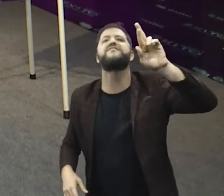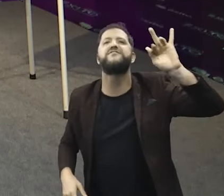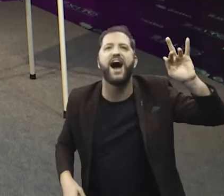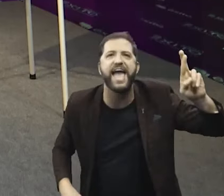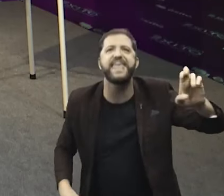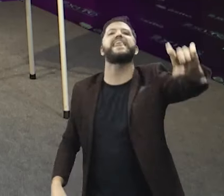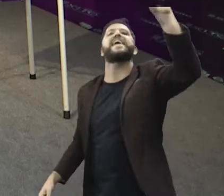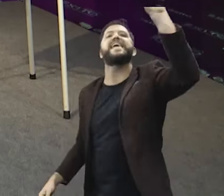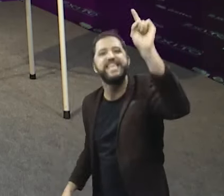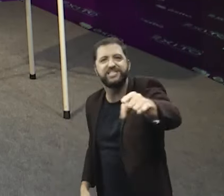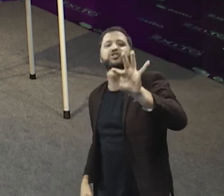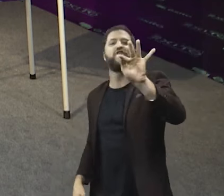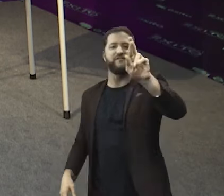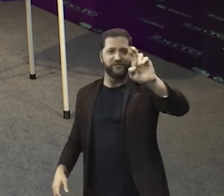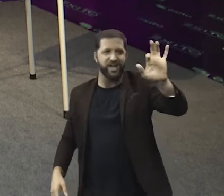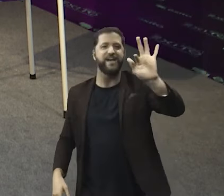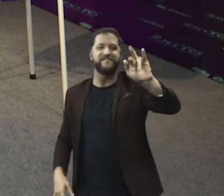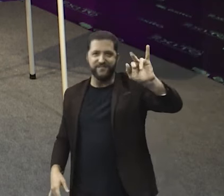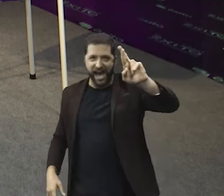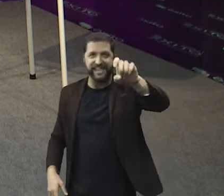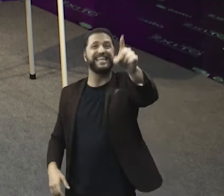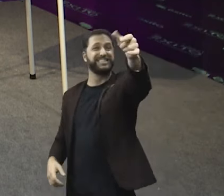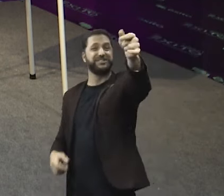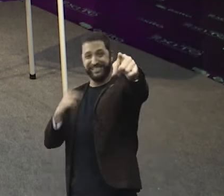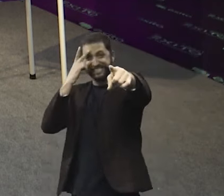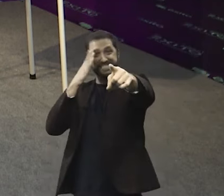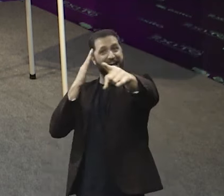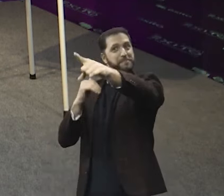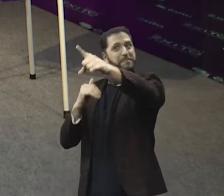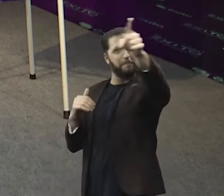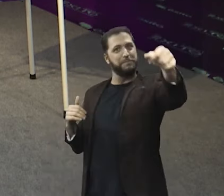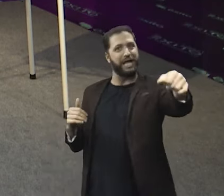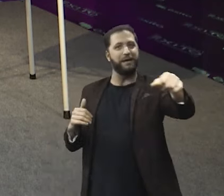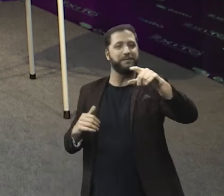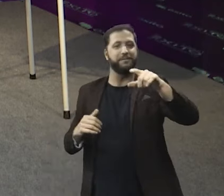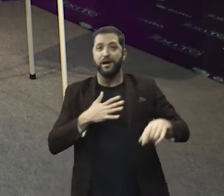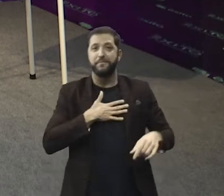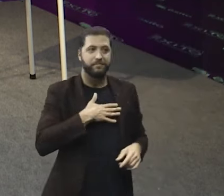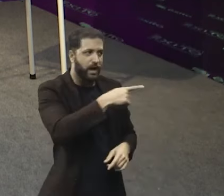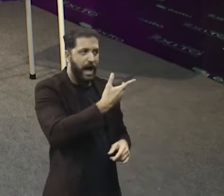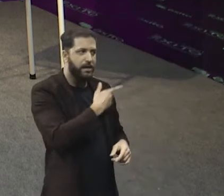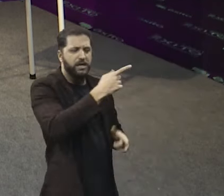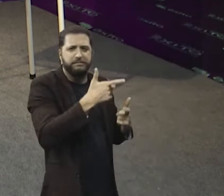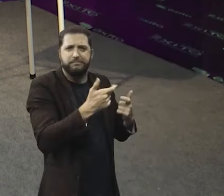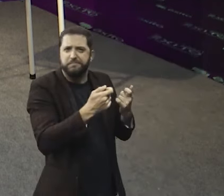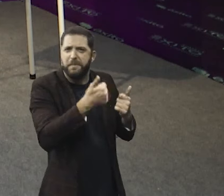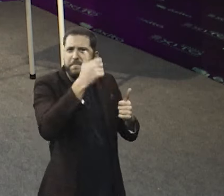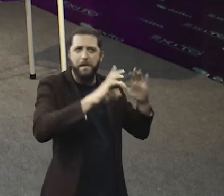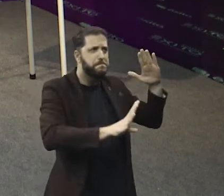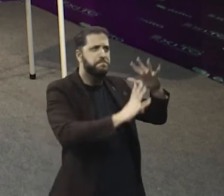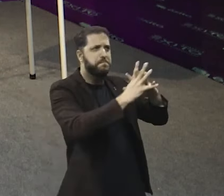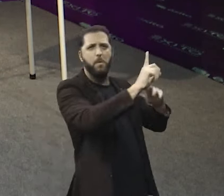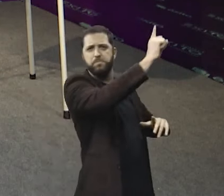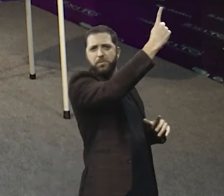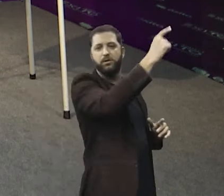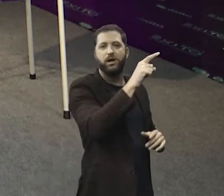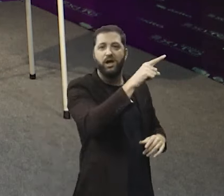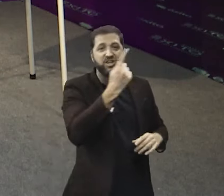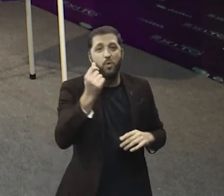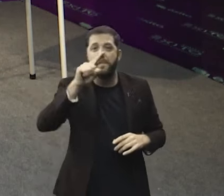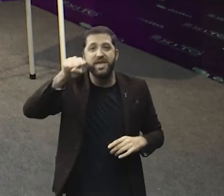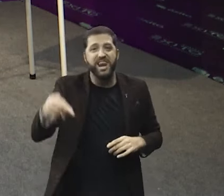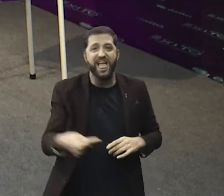gente que tá aqui na plateia então o que que acontece ele é o número um ele ganha mais de 1 milhão por mês